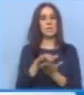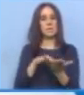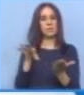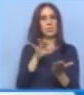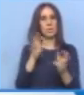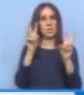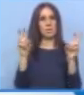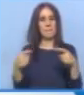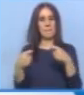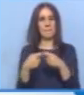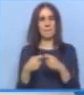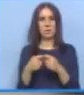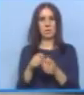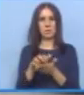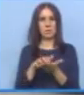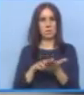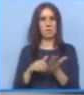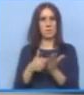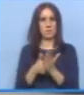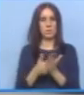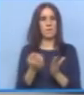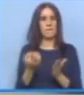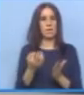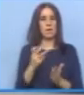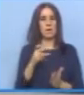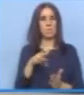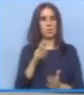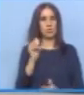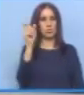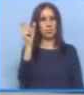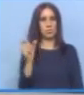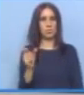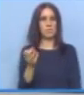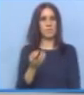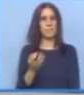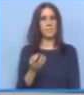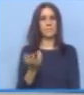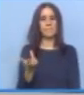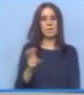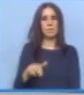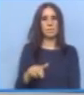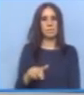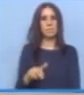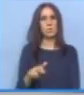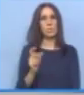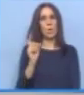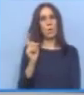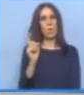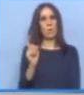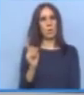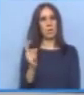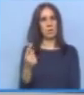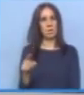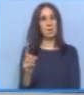mesmo tema do Evangelho. De facto, também Amós aparece aqui como um enviado